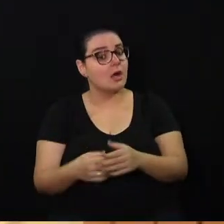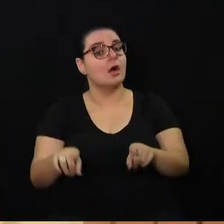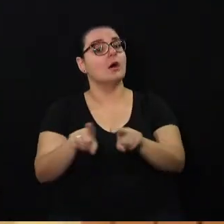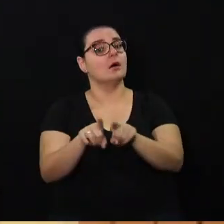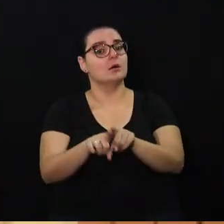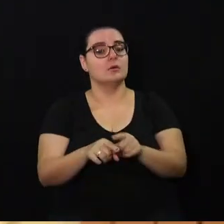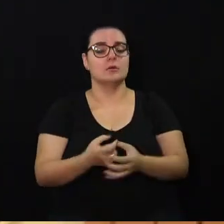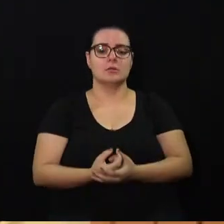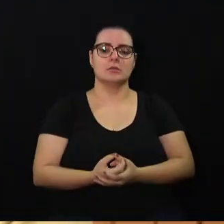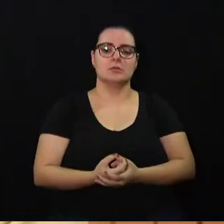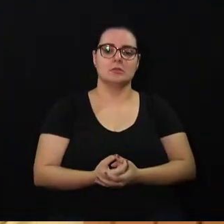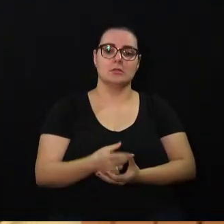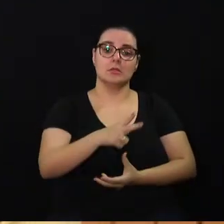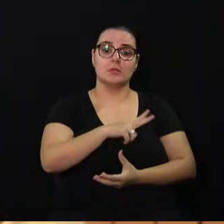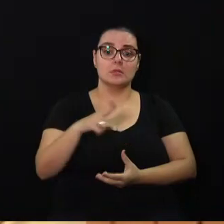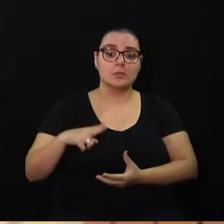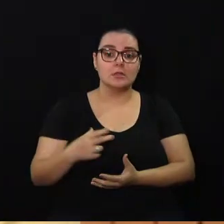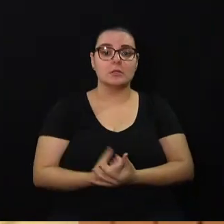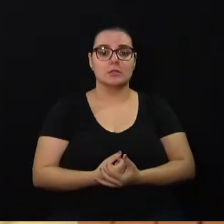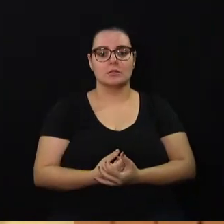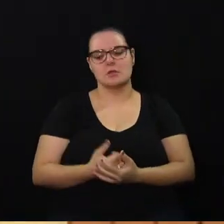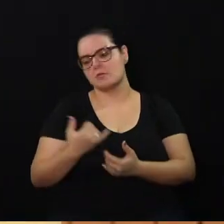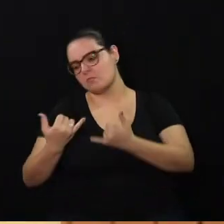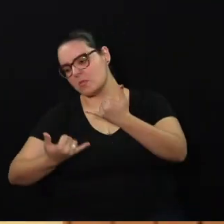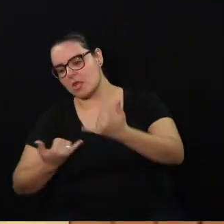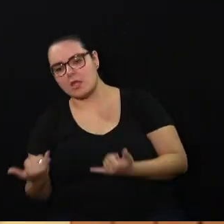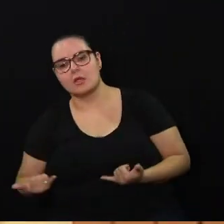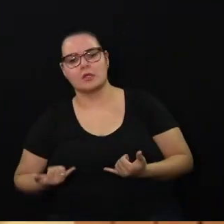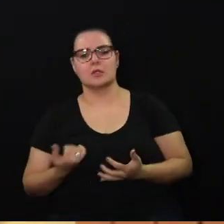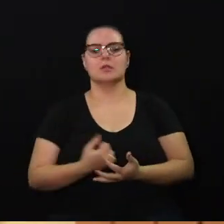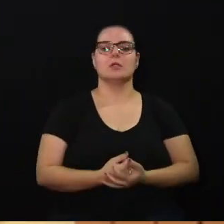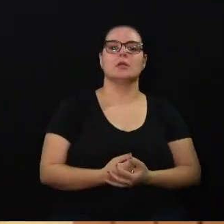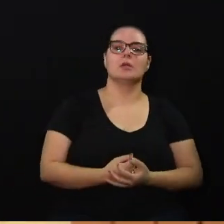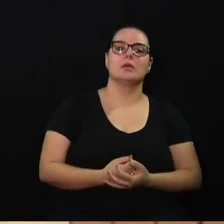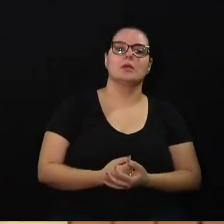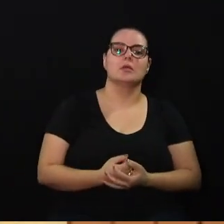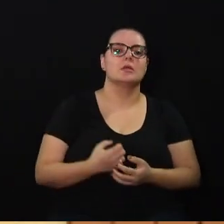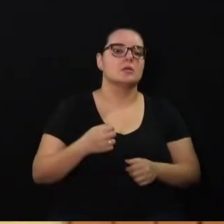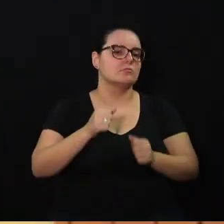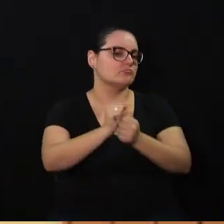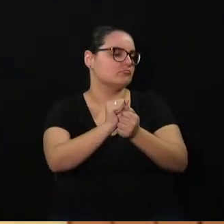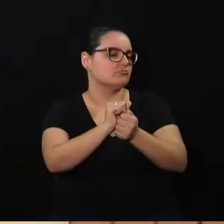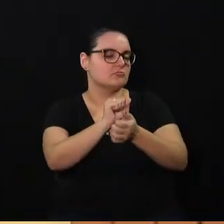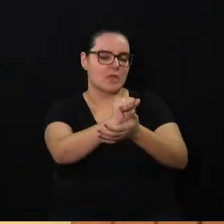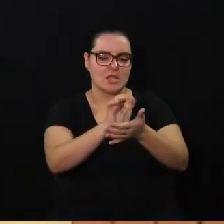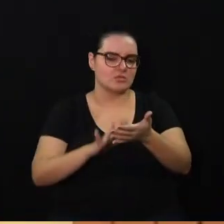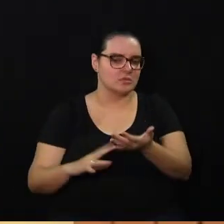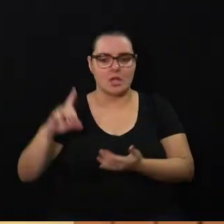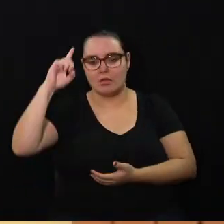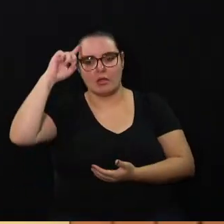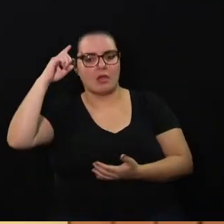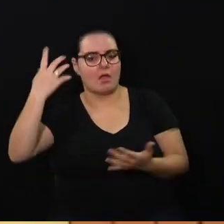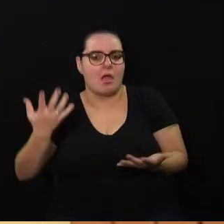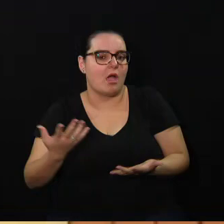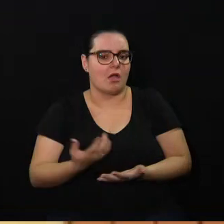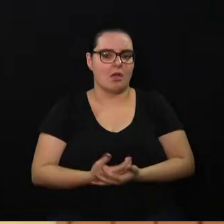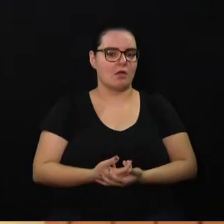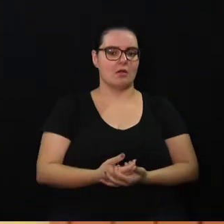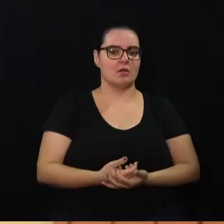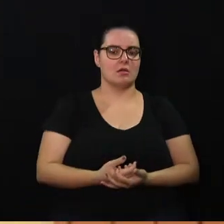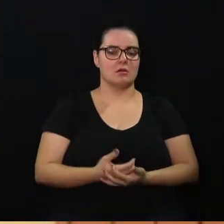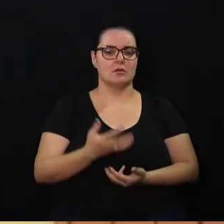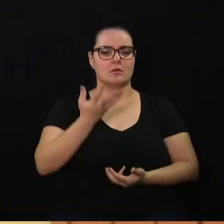de alguns a brincadeiras jogos e atividades do dia a dia para que a criança também